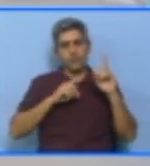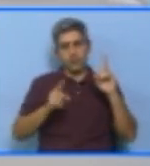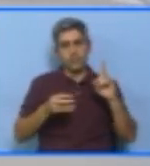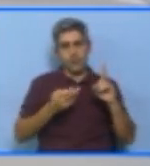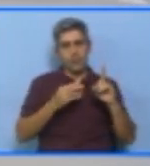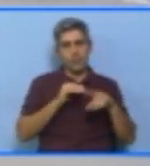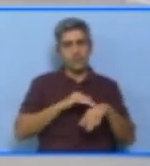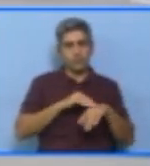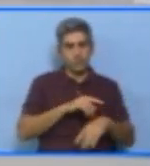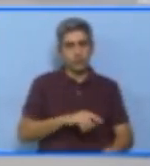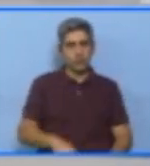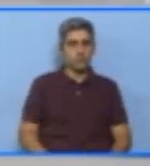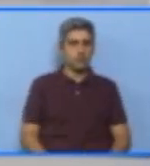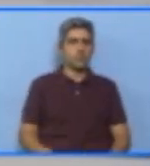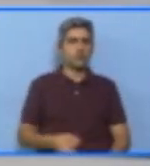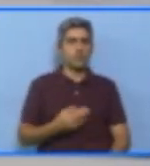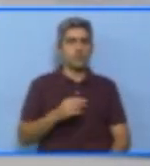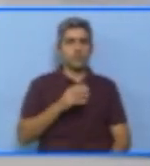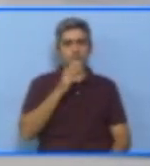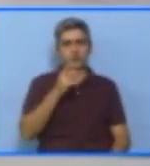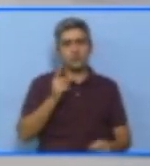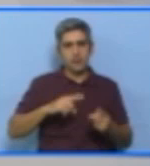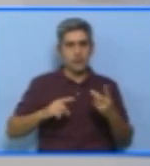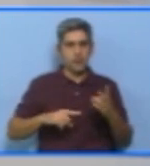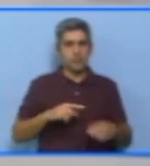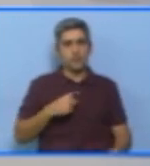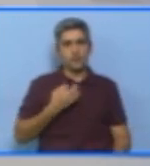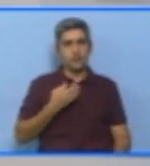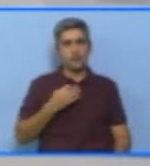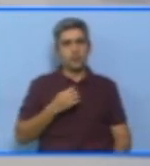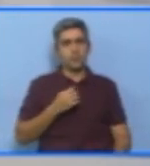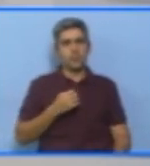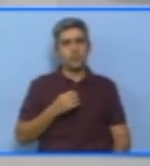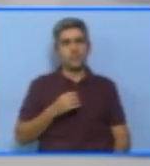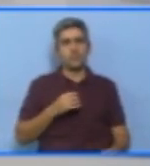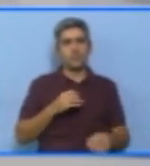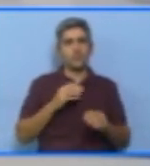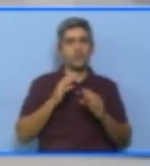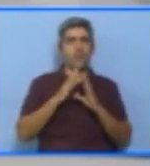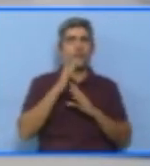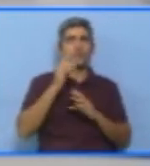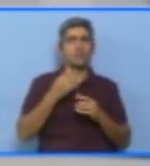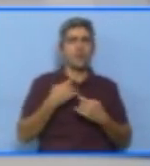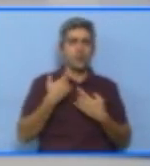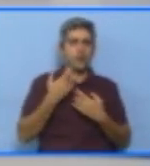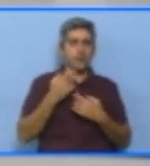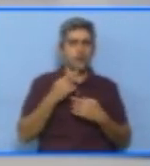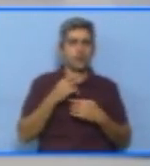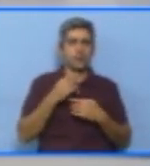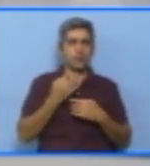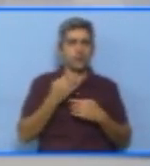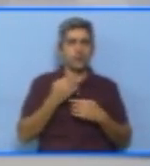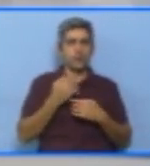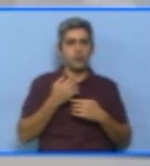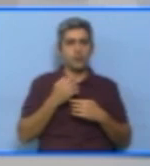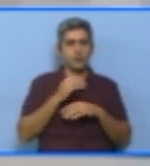um testemunho disto, não é? O Paulo diz tantas vezes que ele é fruto da misericórdia de Deus, usou de misericórdia